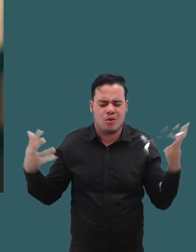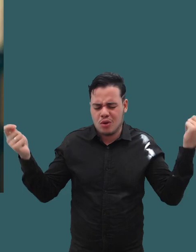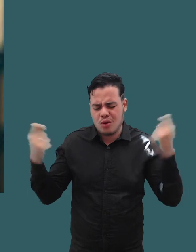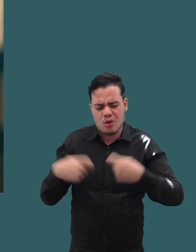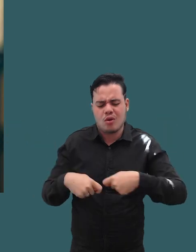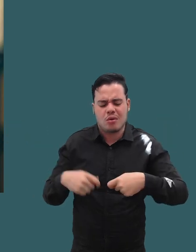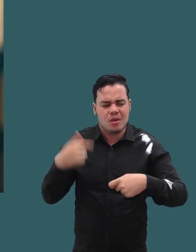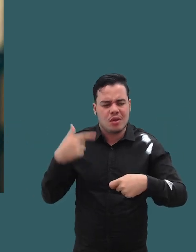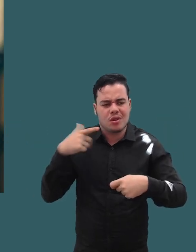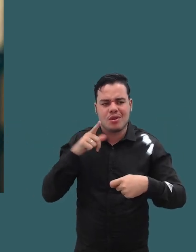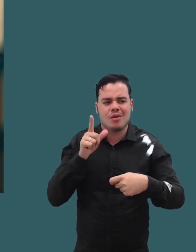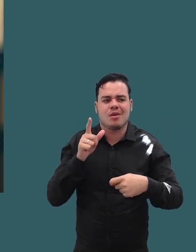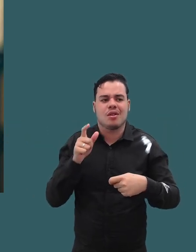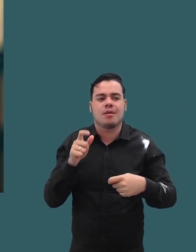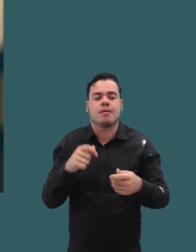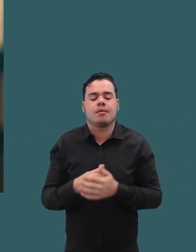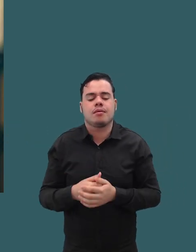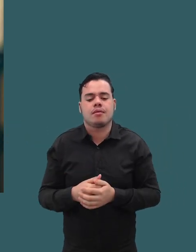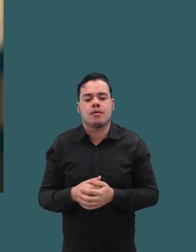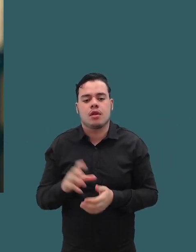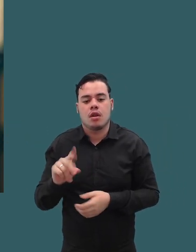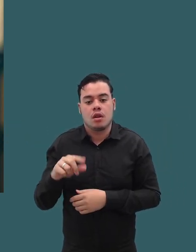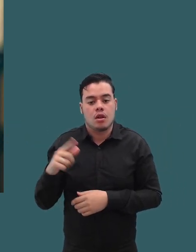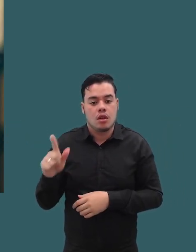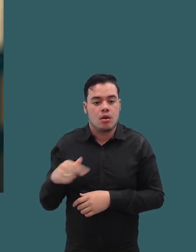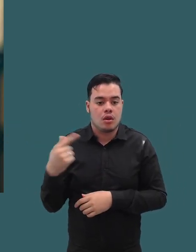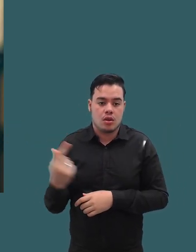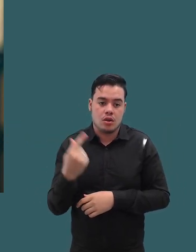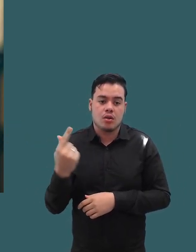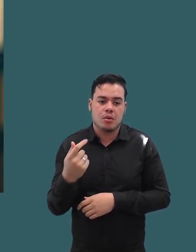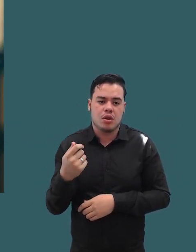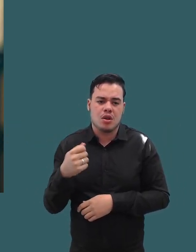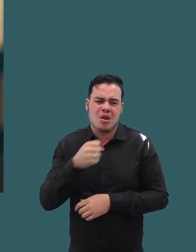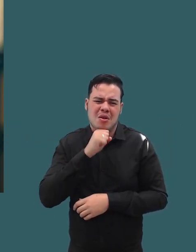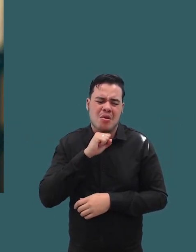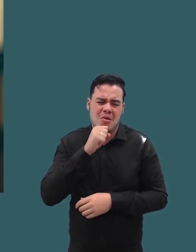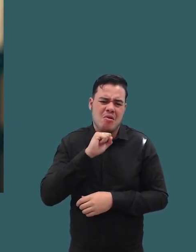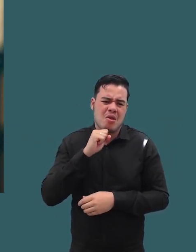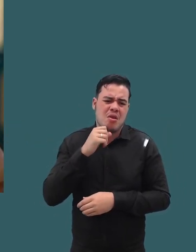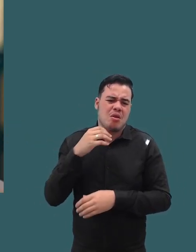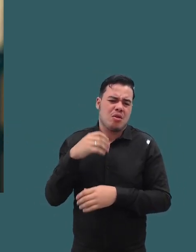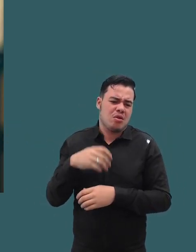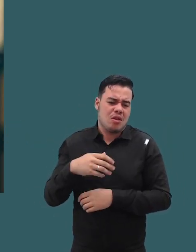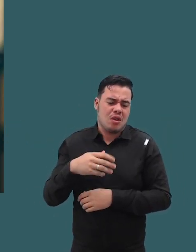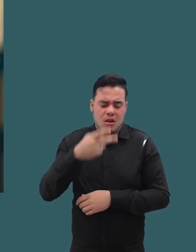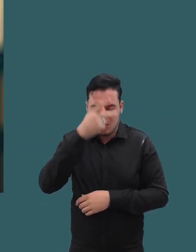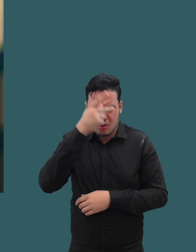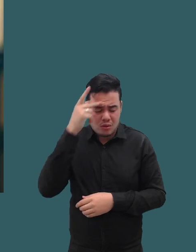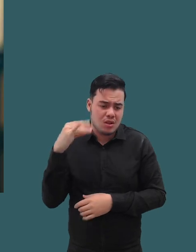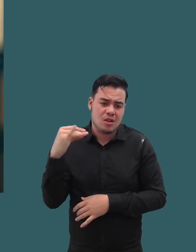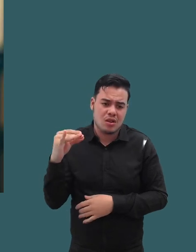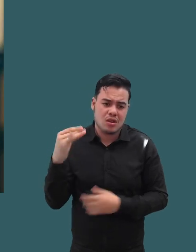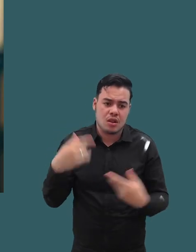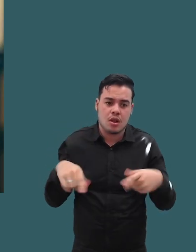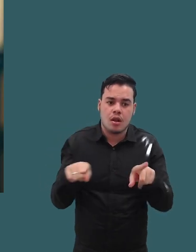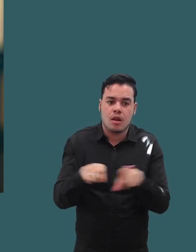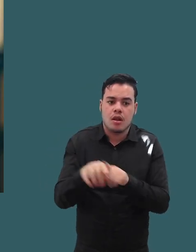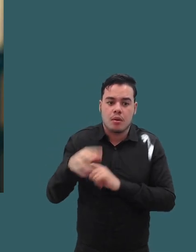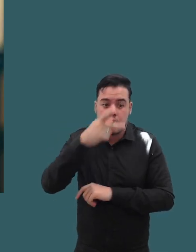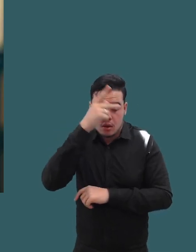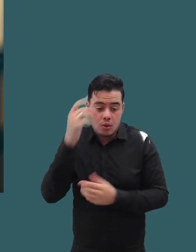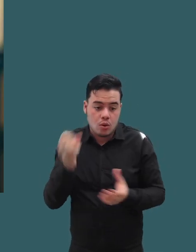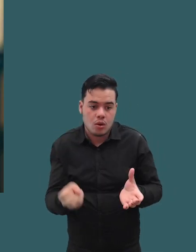que está presente nos grupos, que não inclui só os velhos acadêmicos como a gente, mas inclui os pesquisadores jovens.